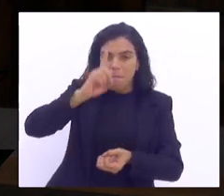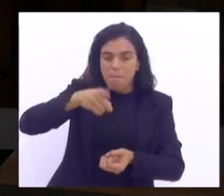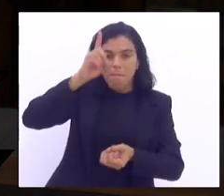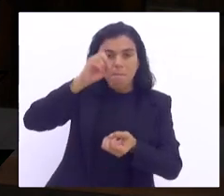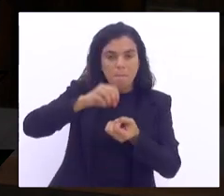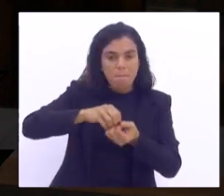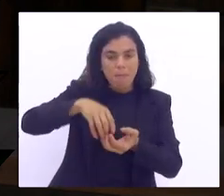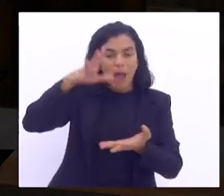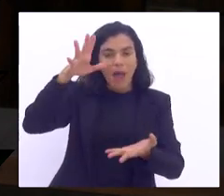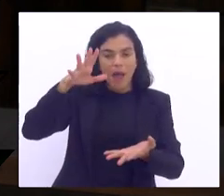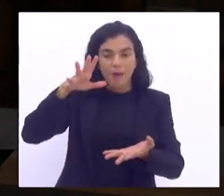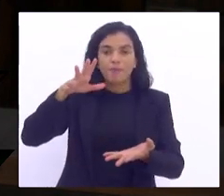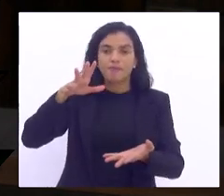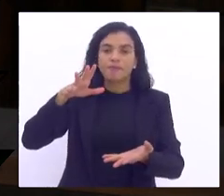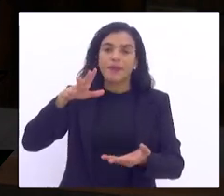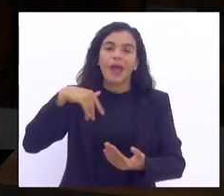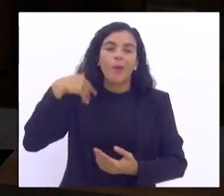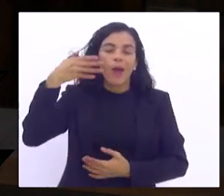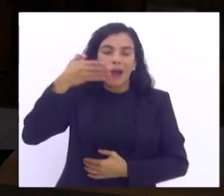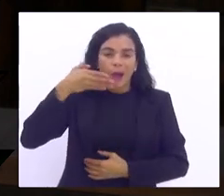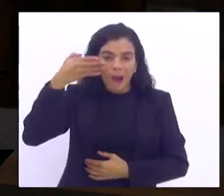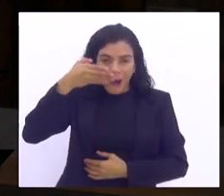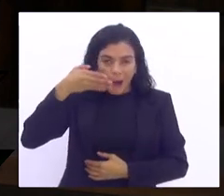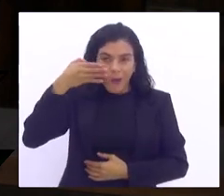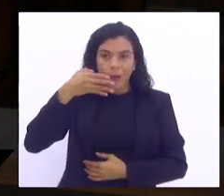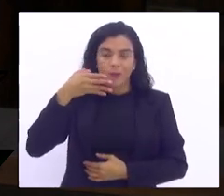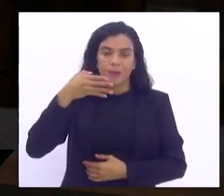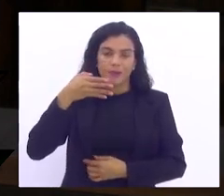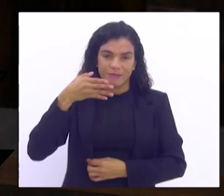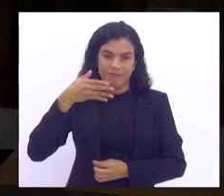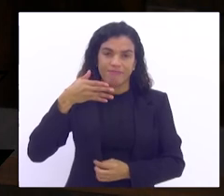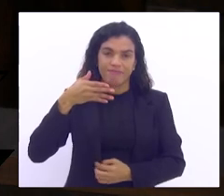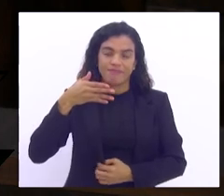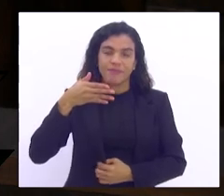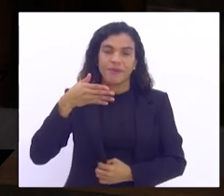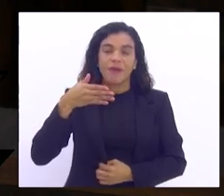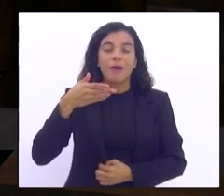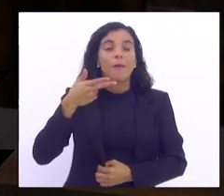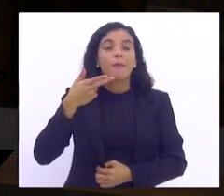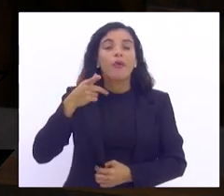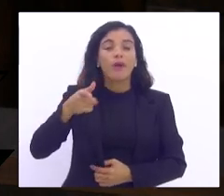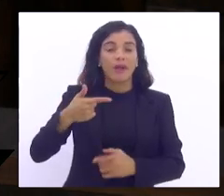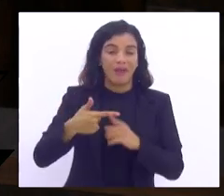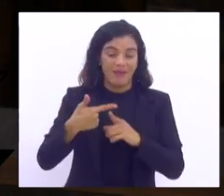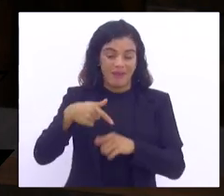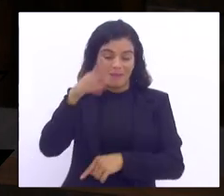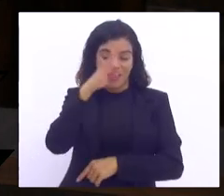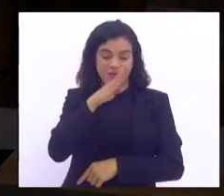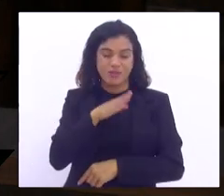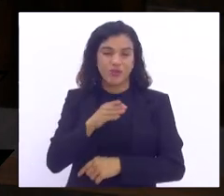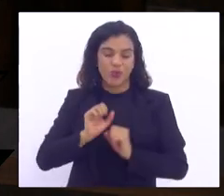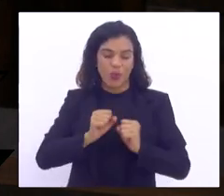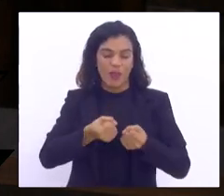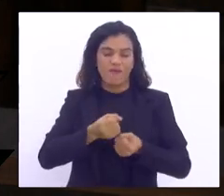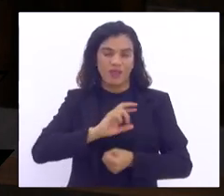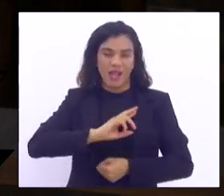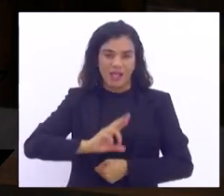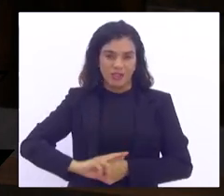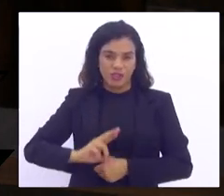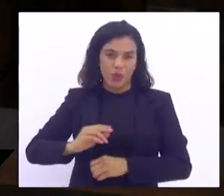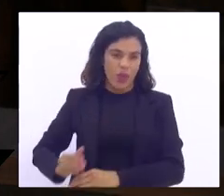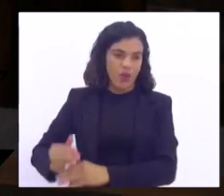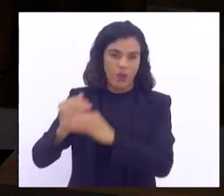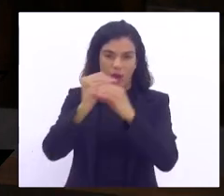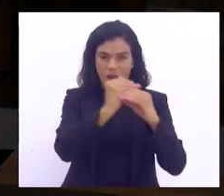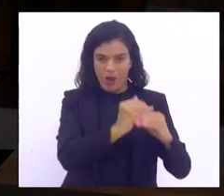vem com o velho argumento laicista para banir a religião do debate público, como se o